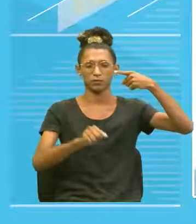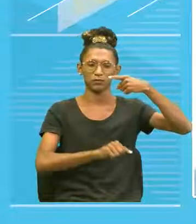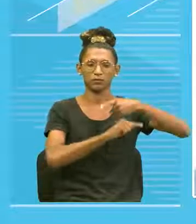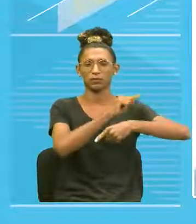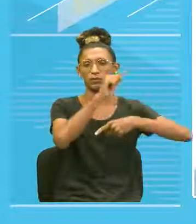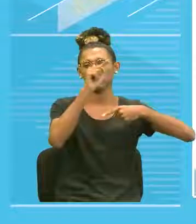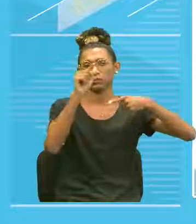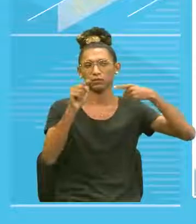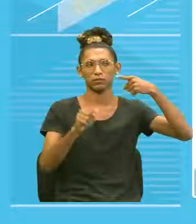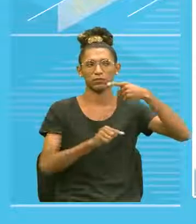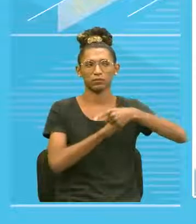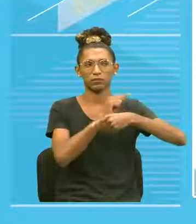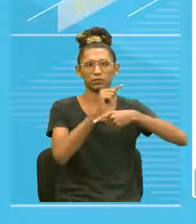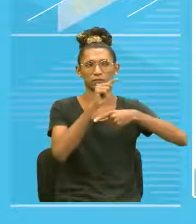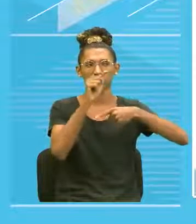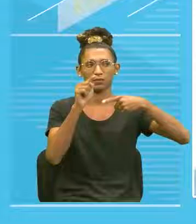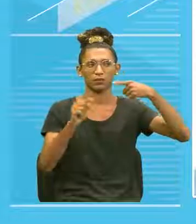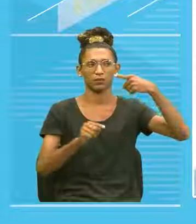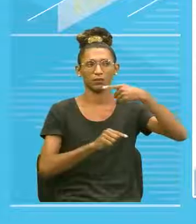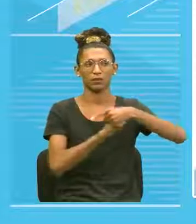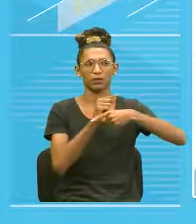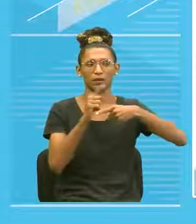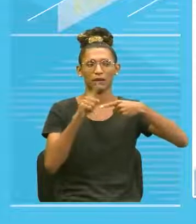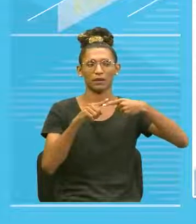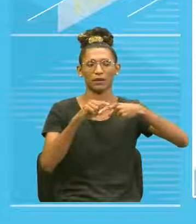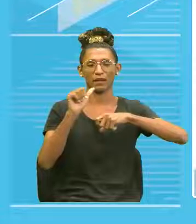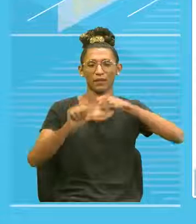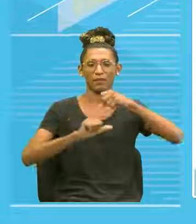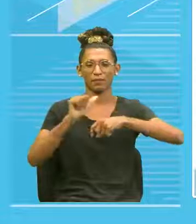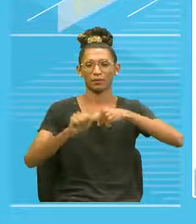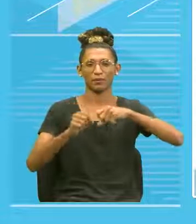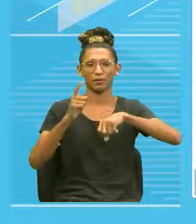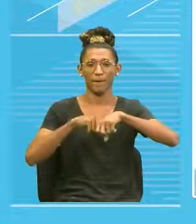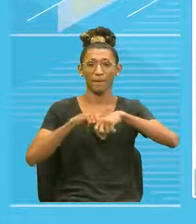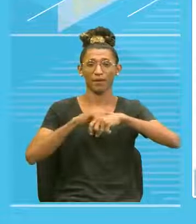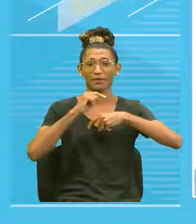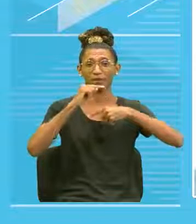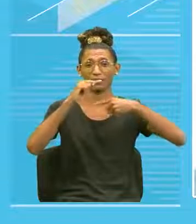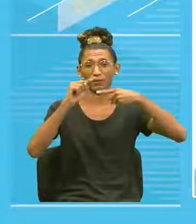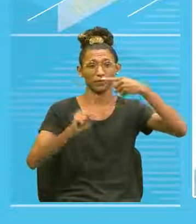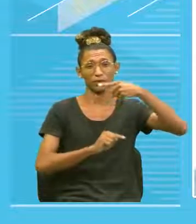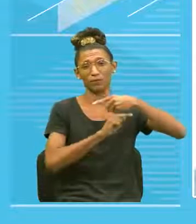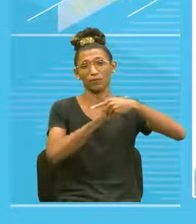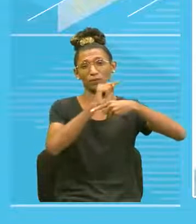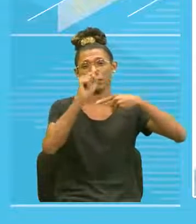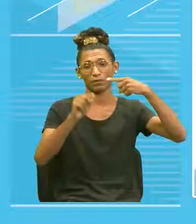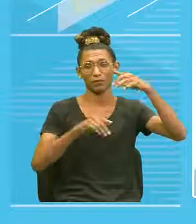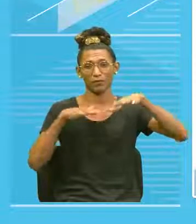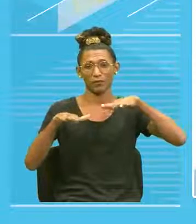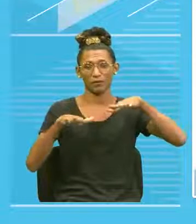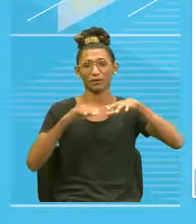vira quando a página a a energia mecânica